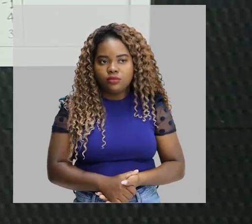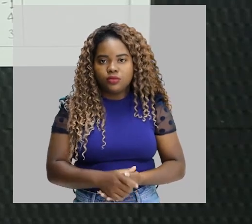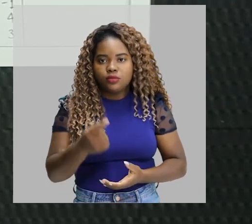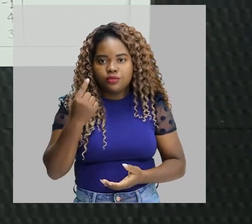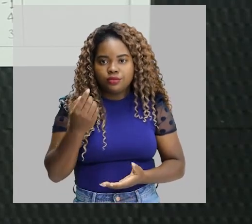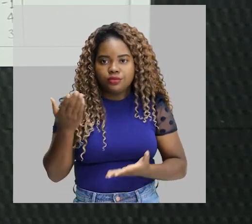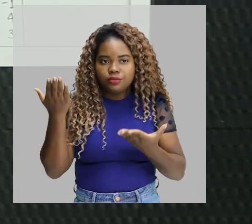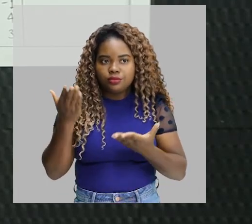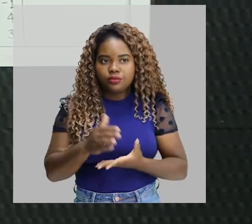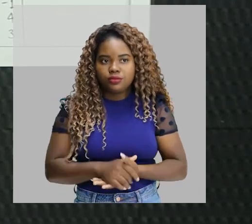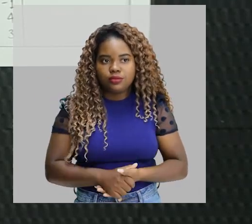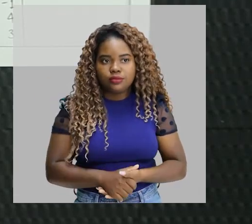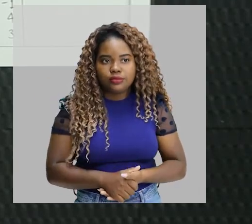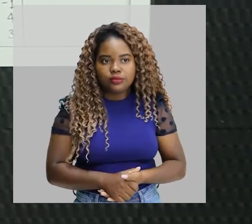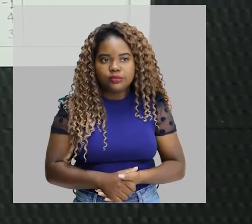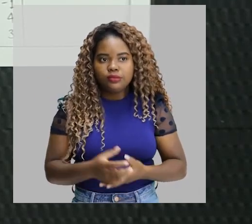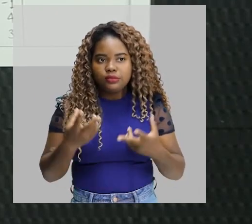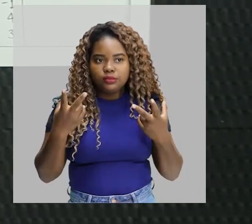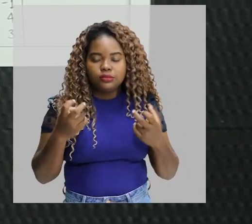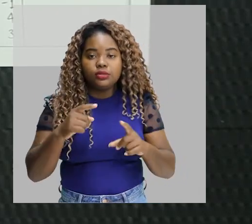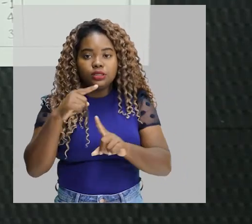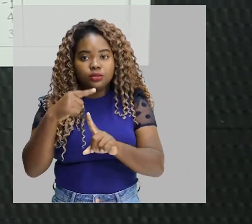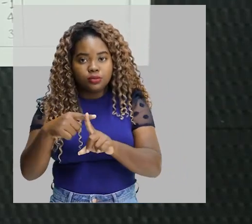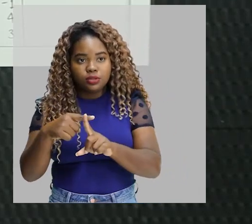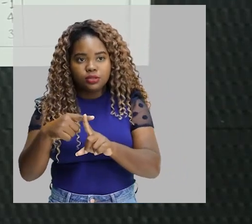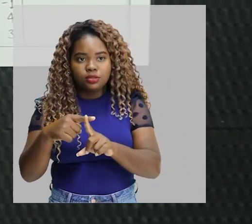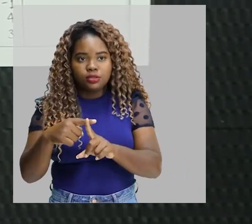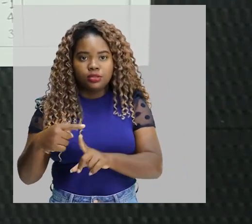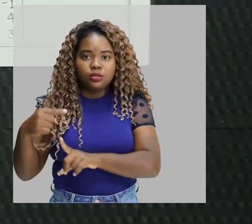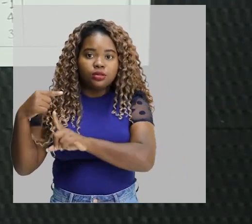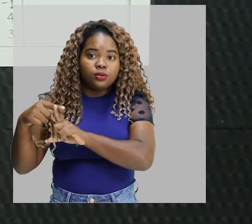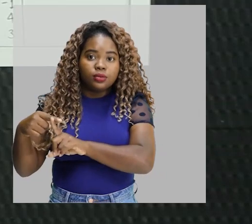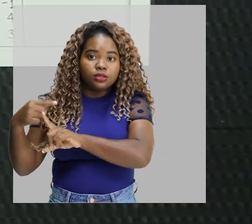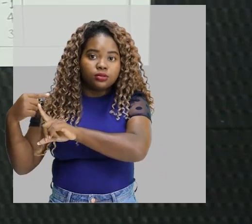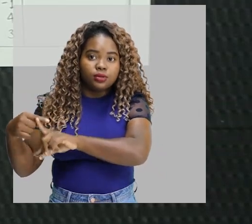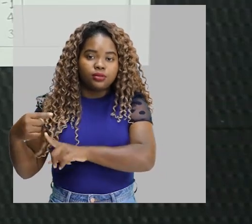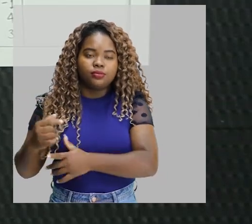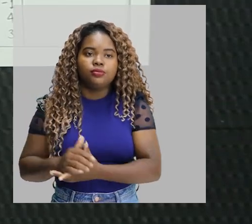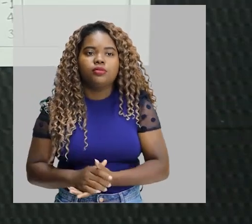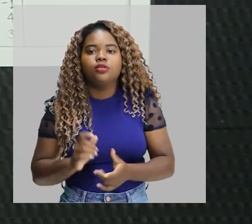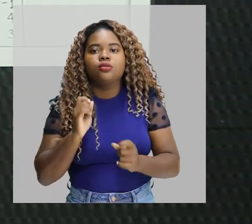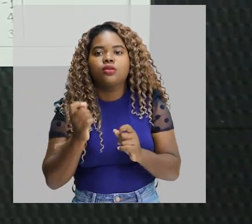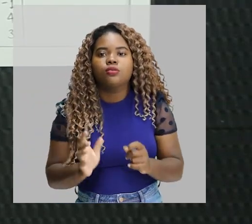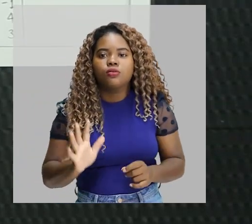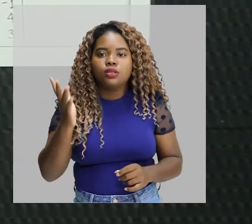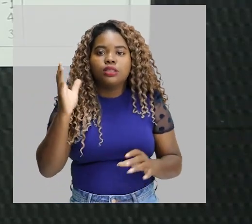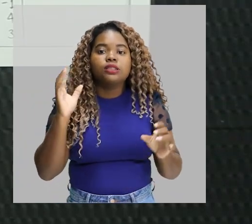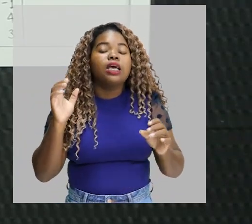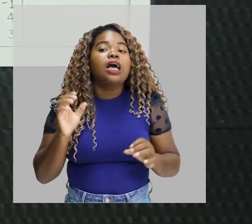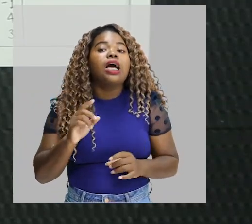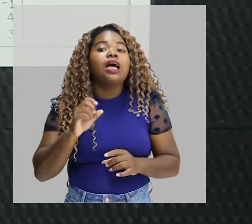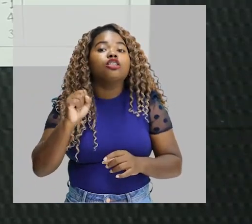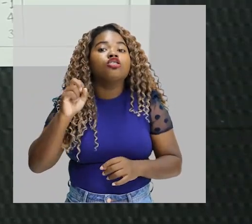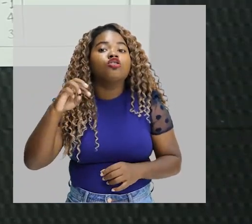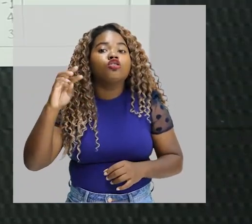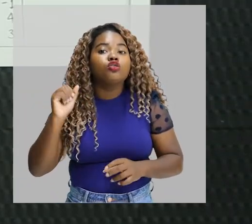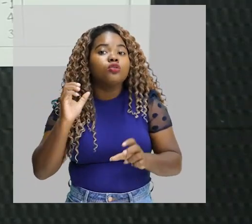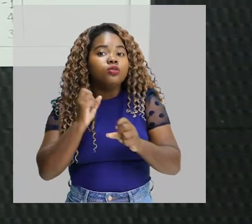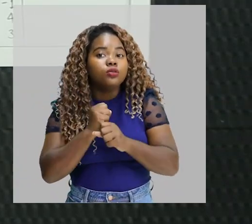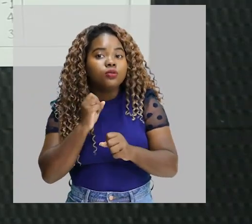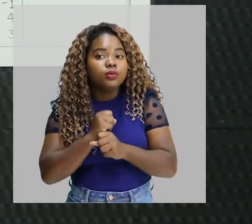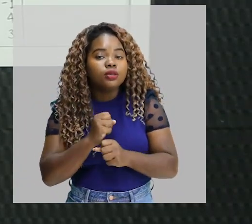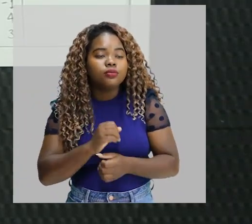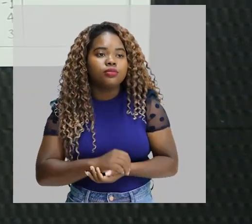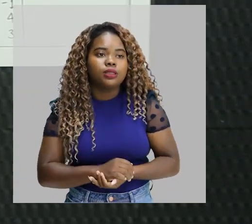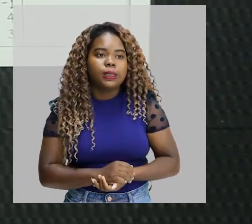que ó agora veja bem nessa ida que a gente fala eu vou fazer o que a soma certo então